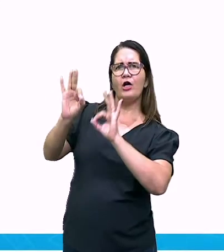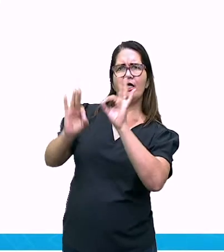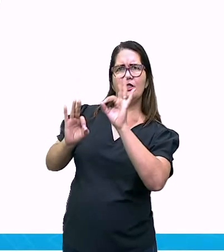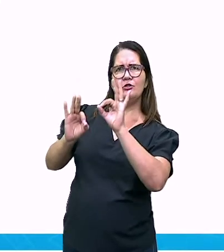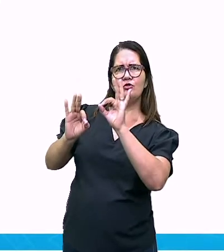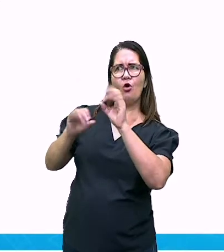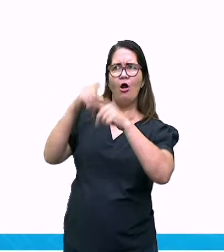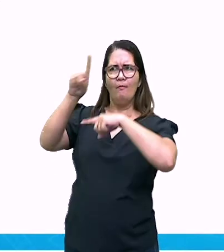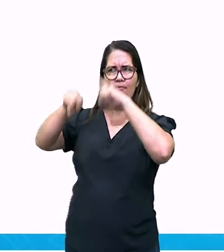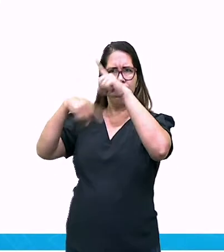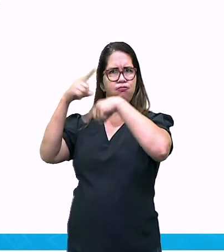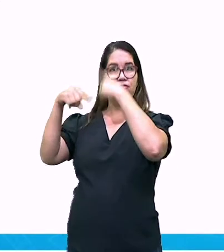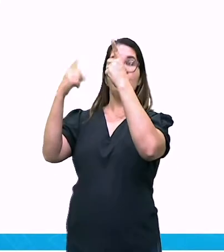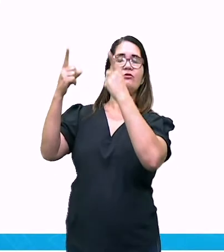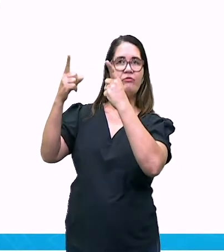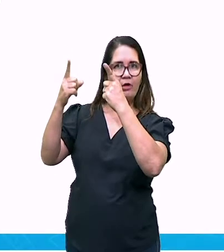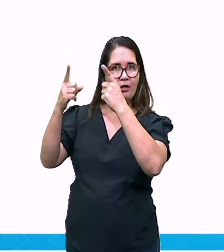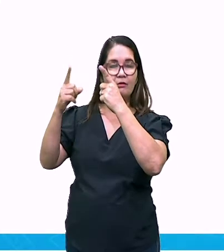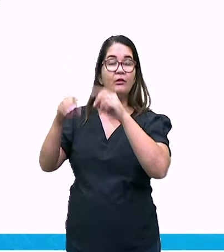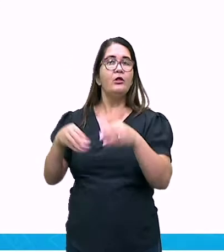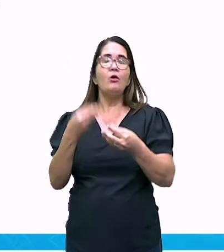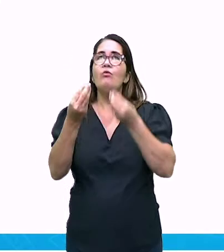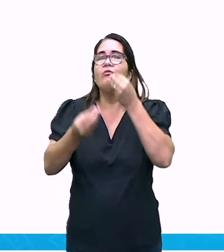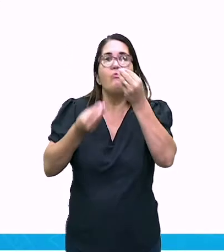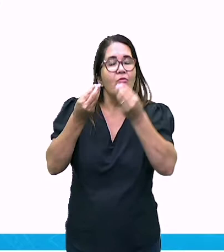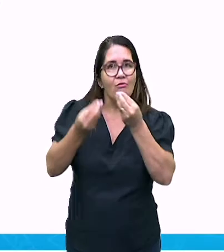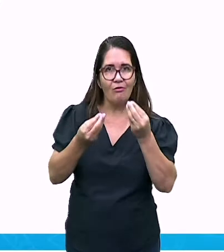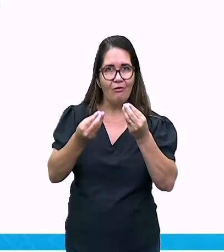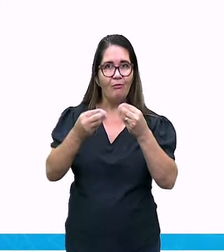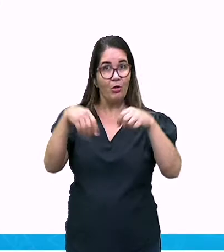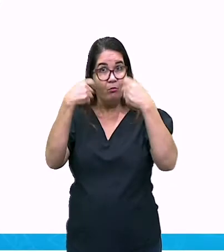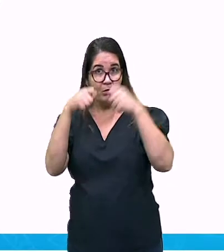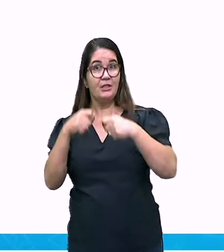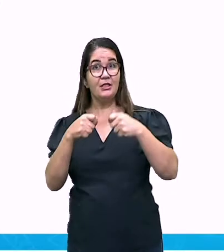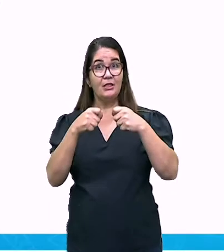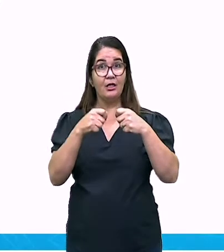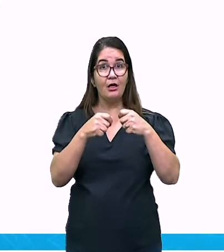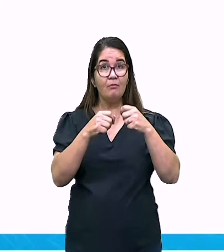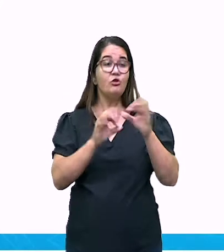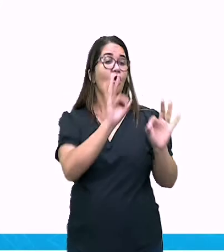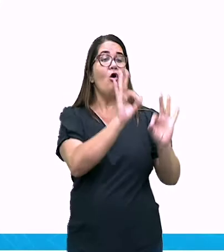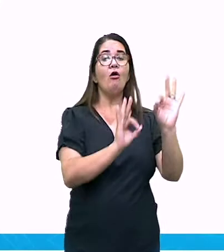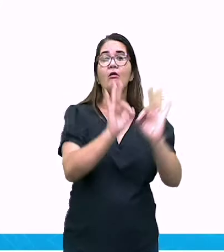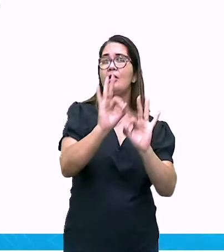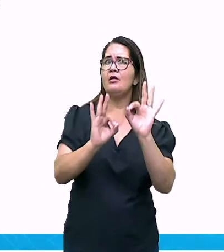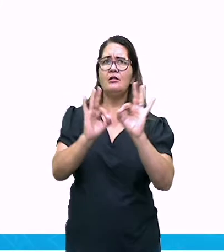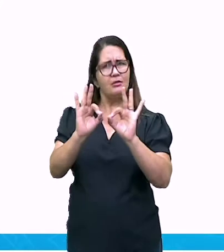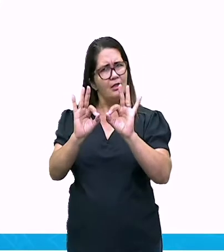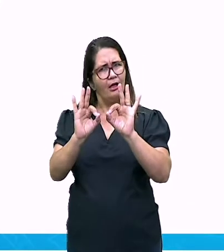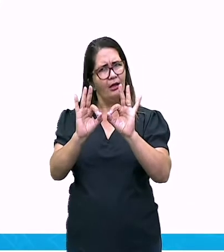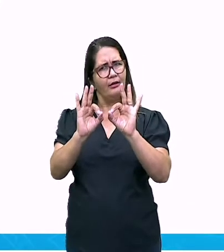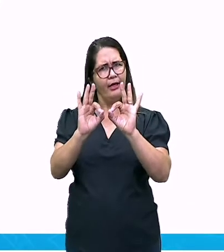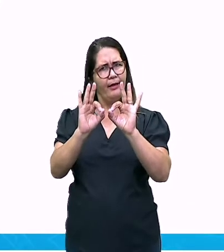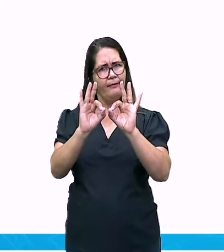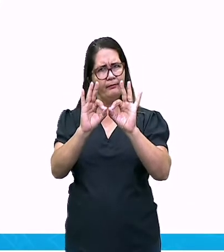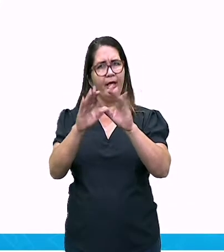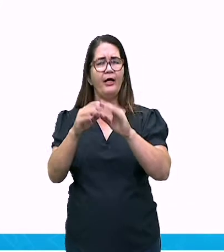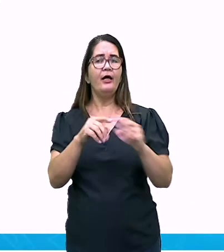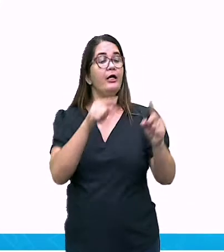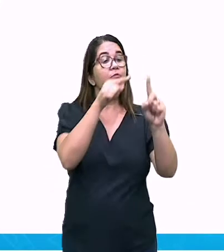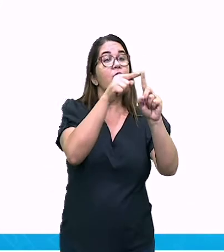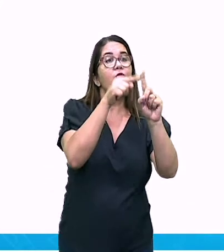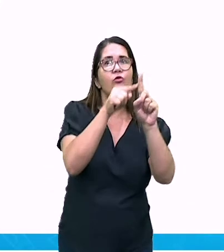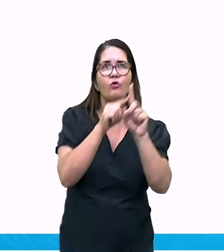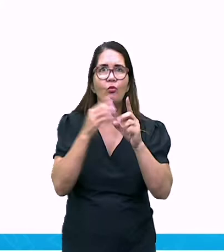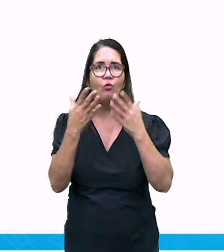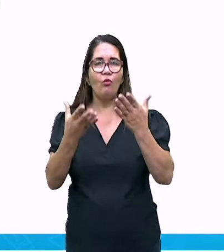é necessário pensar em como conseguir as coisas mais importantes para a sobrevivência de